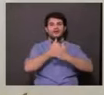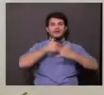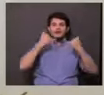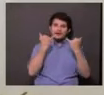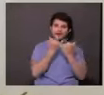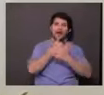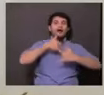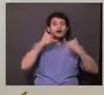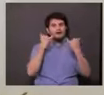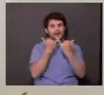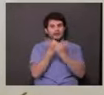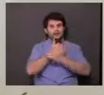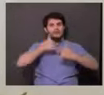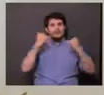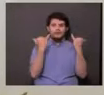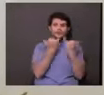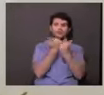Aleluia,